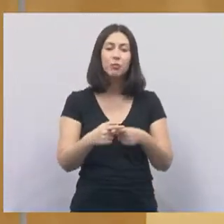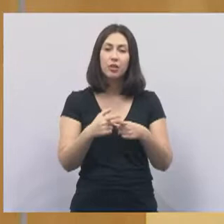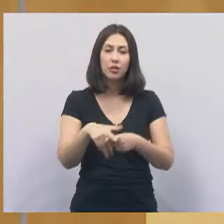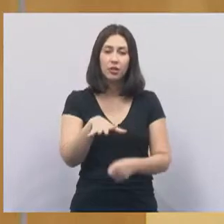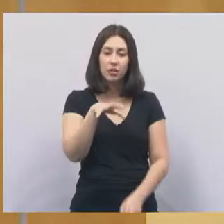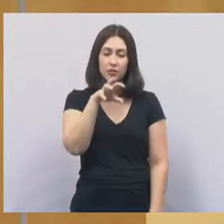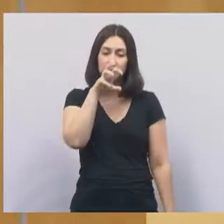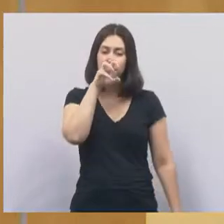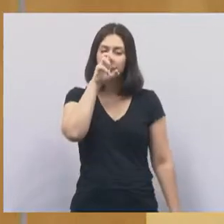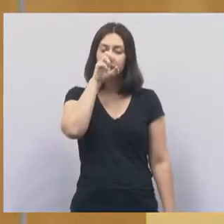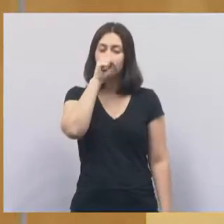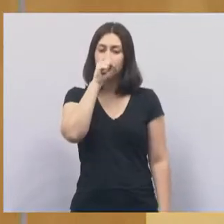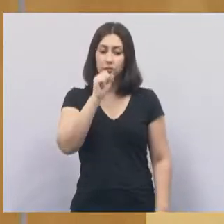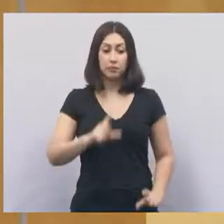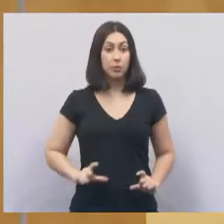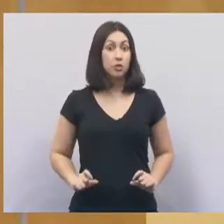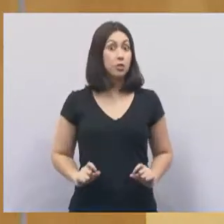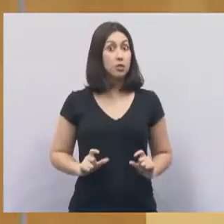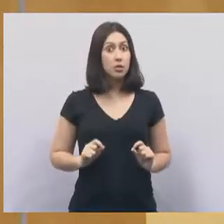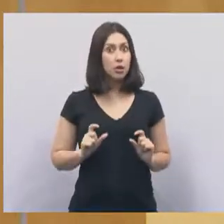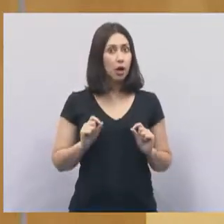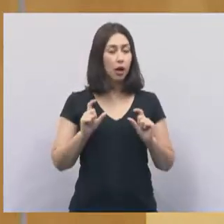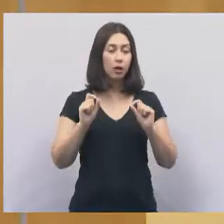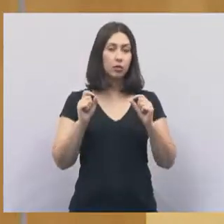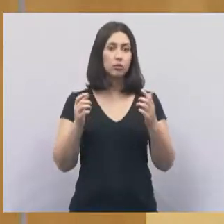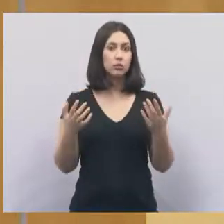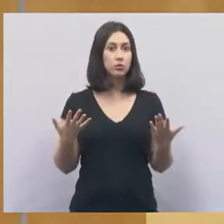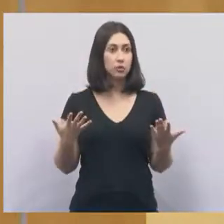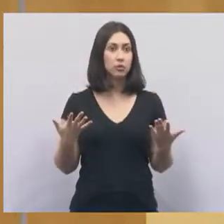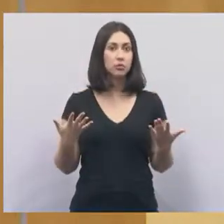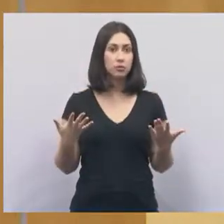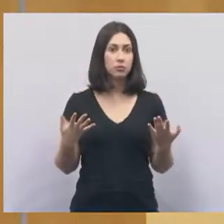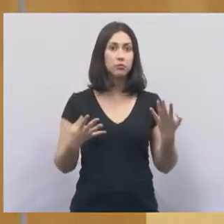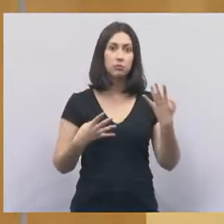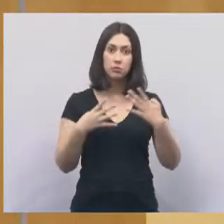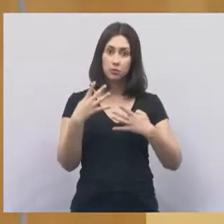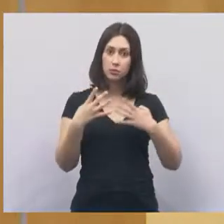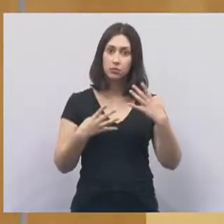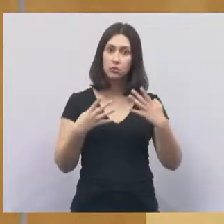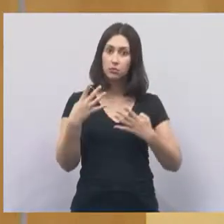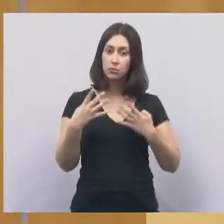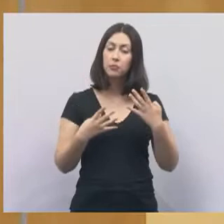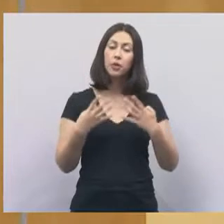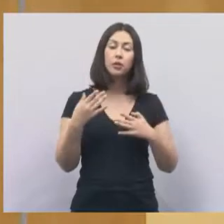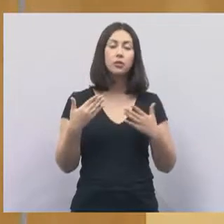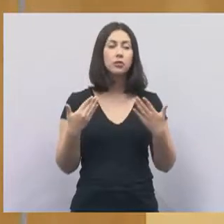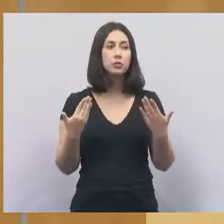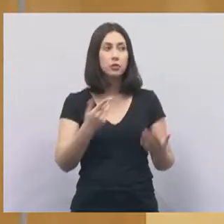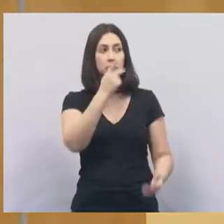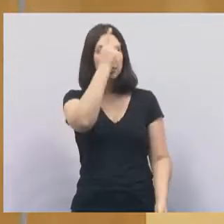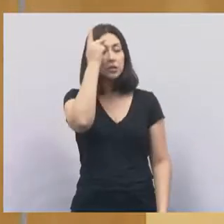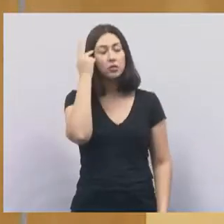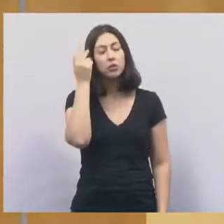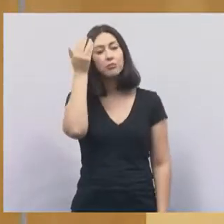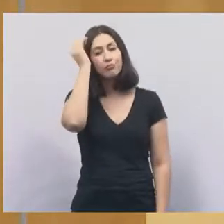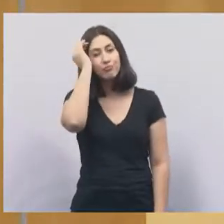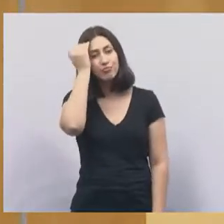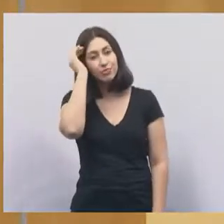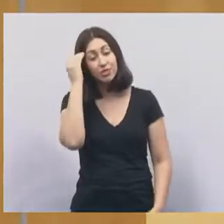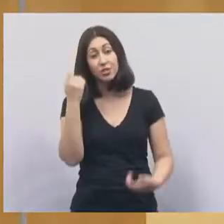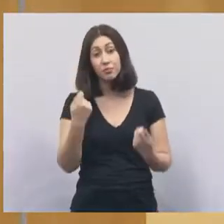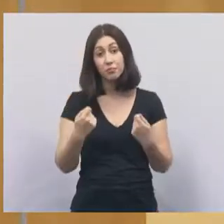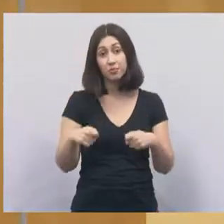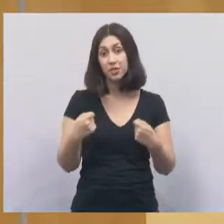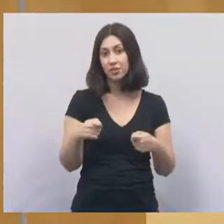substâncias que são cancerígenas por exemplo é muito prejudicial Então as pessoas têm que entender que